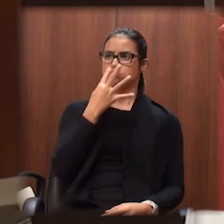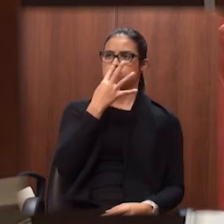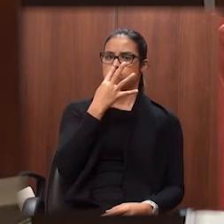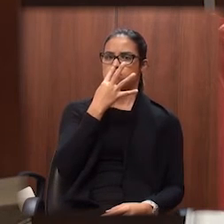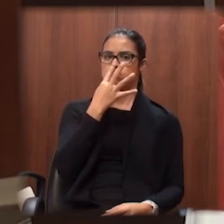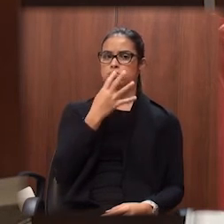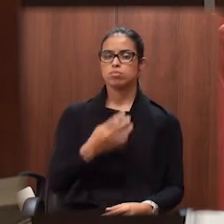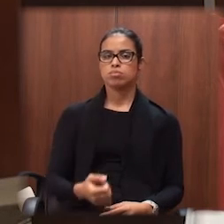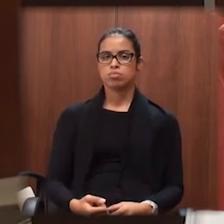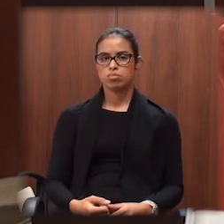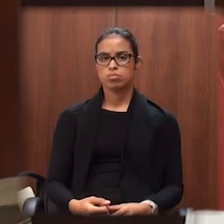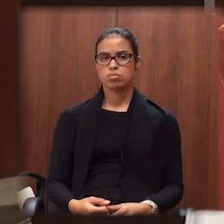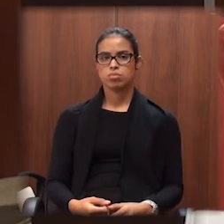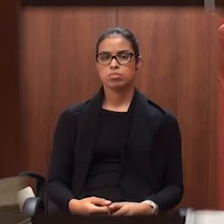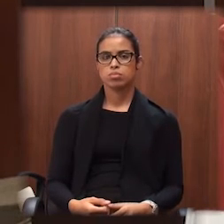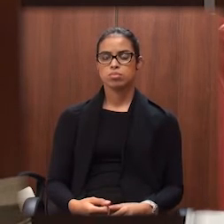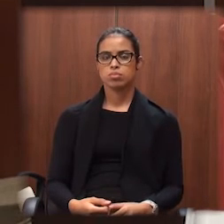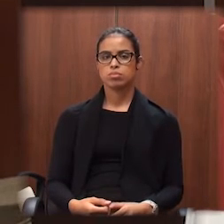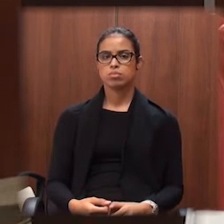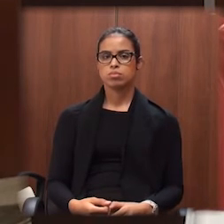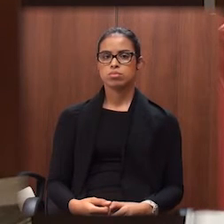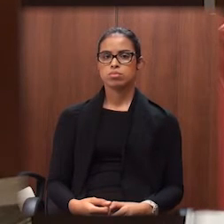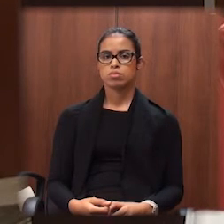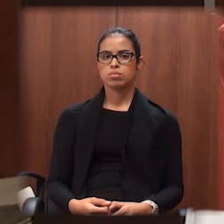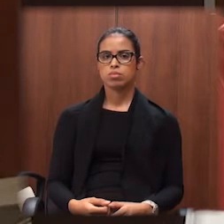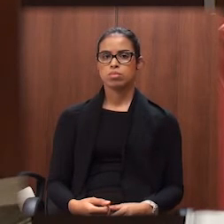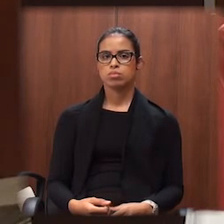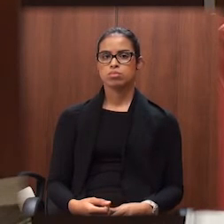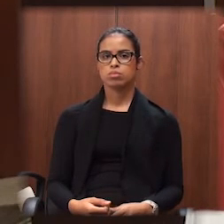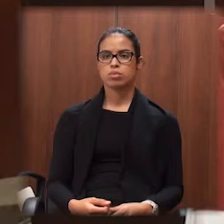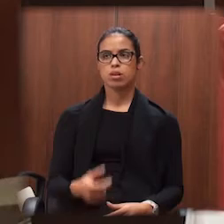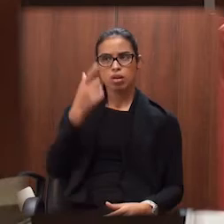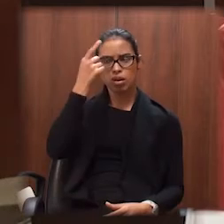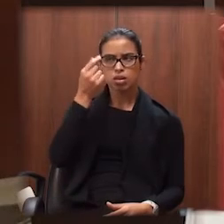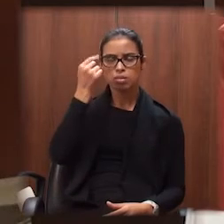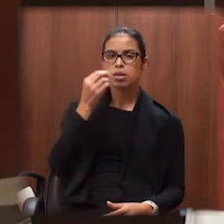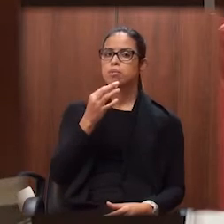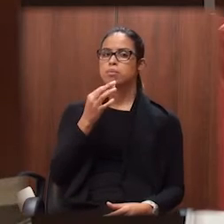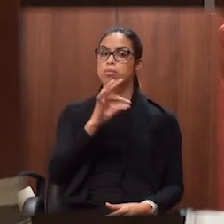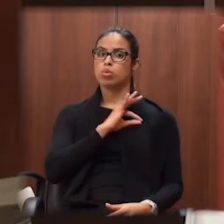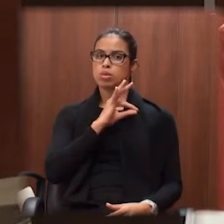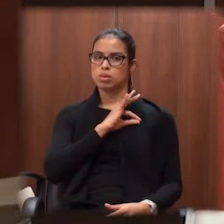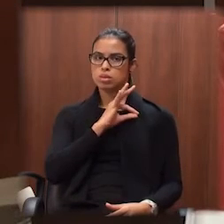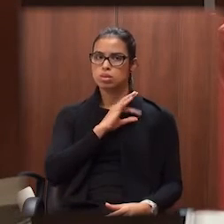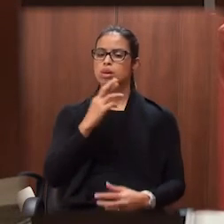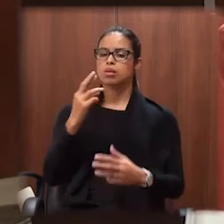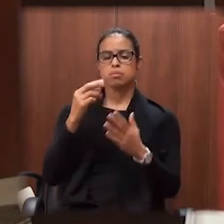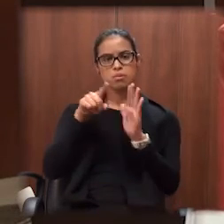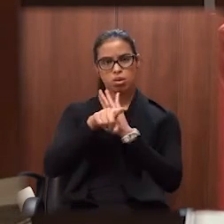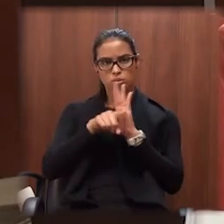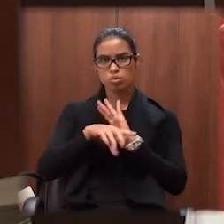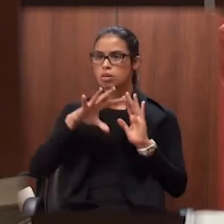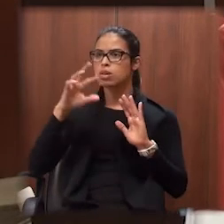com a academia de polícia, que não apenas respondeu a todas as